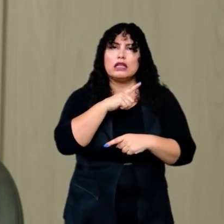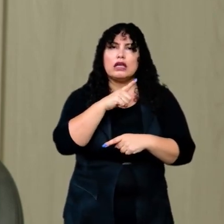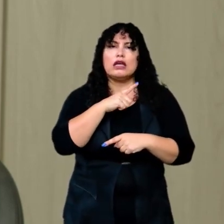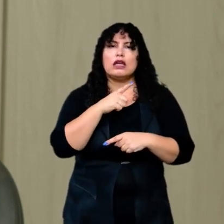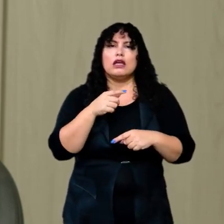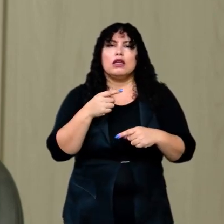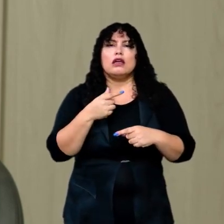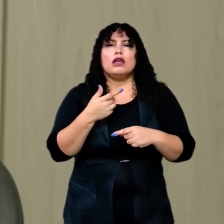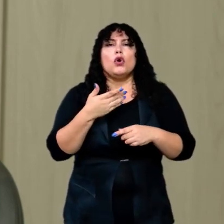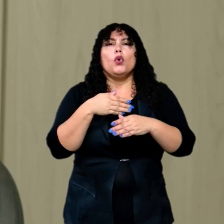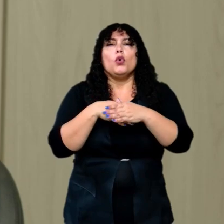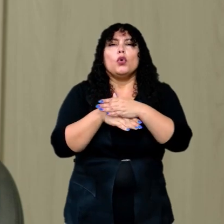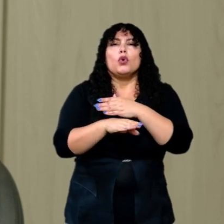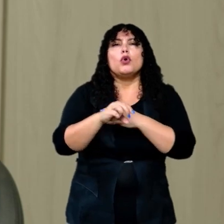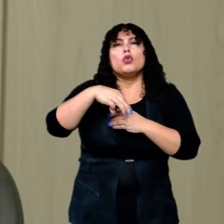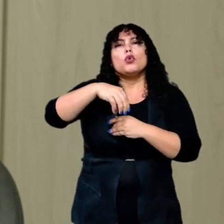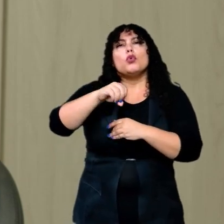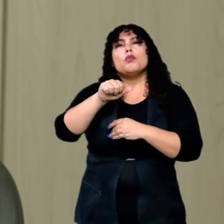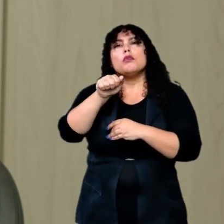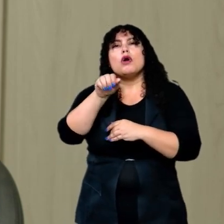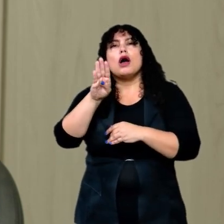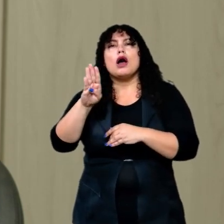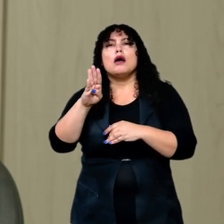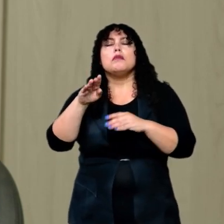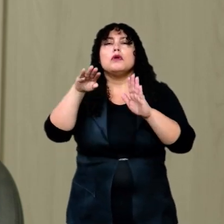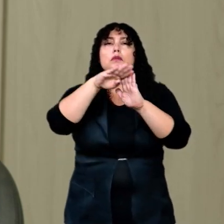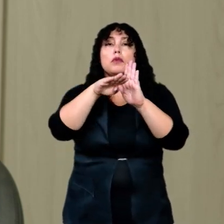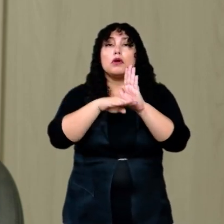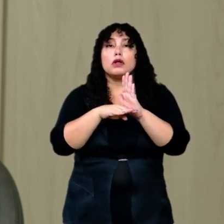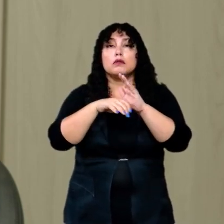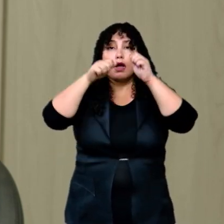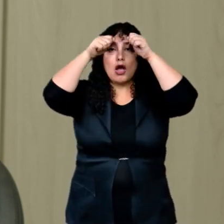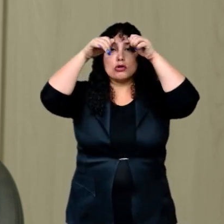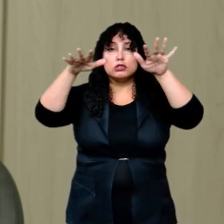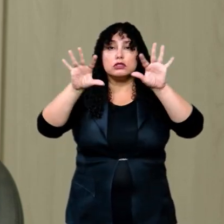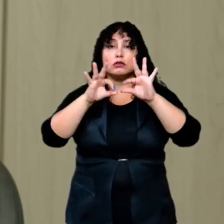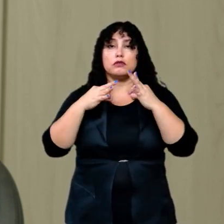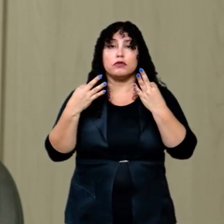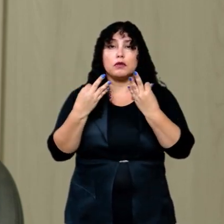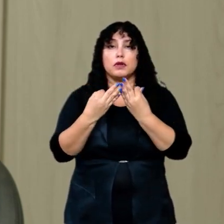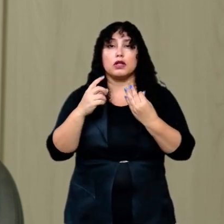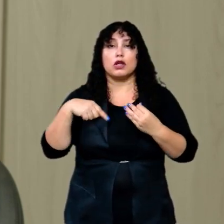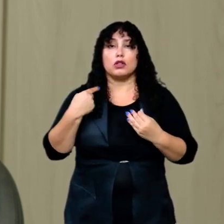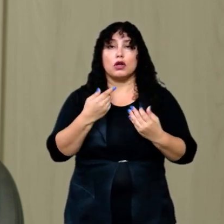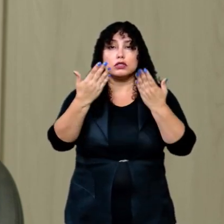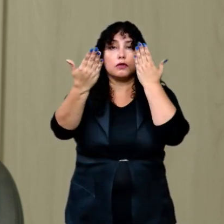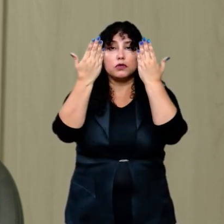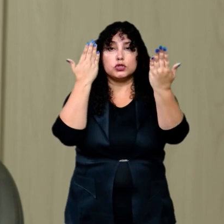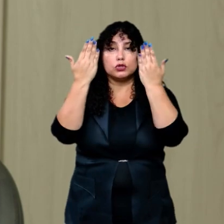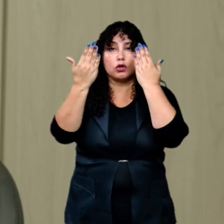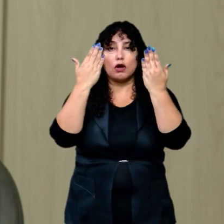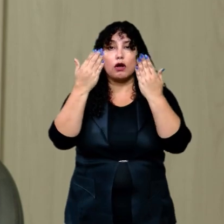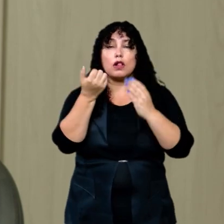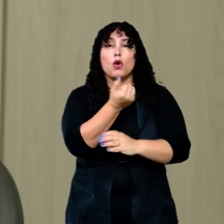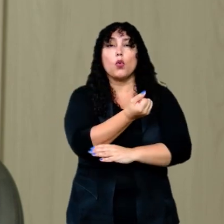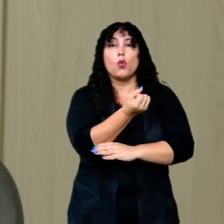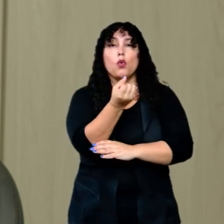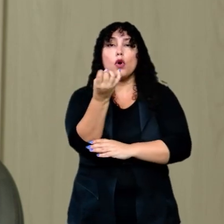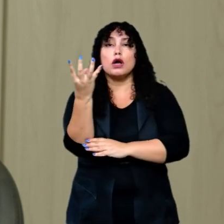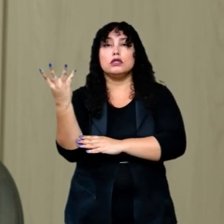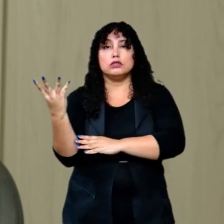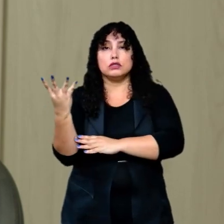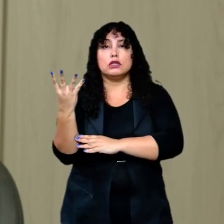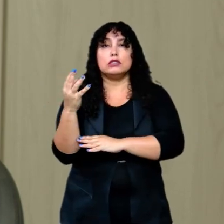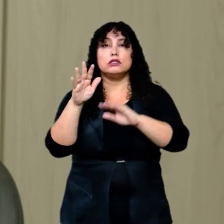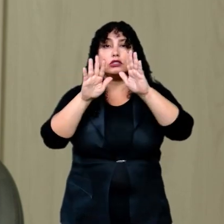dentro do Moab um programa que chama Autismo e Família, que a nossa psicóloga disse assim, da quantidade